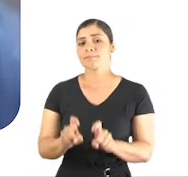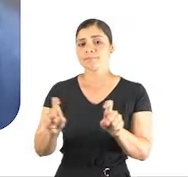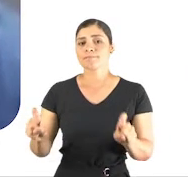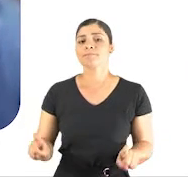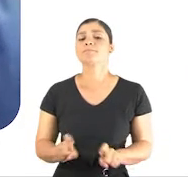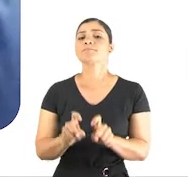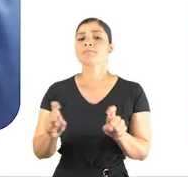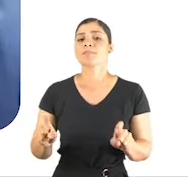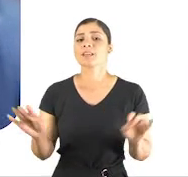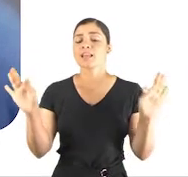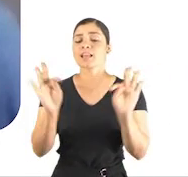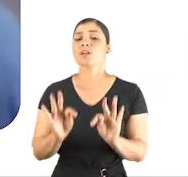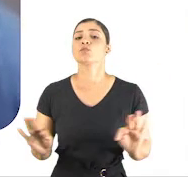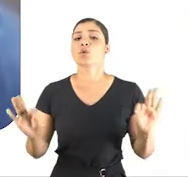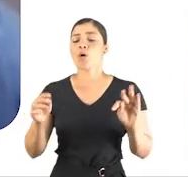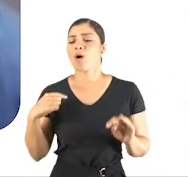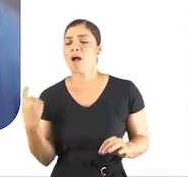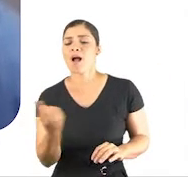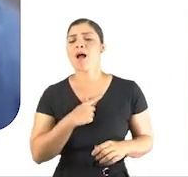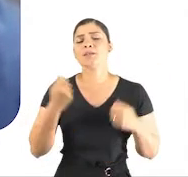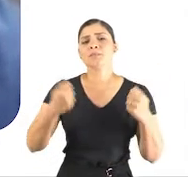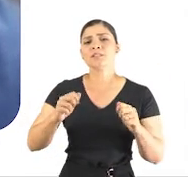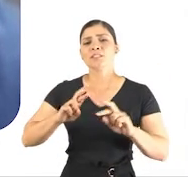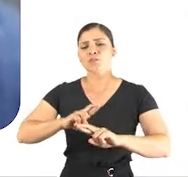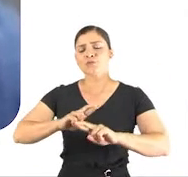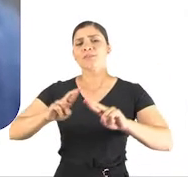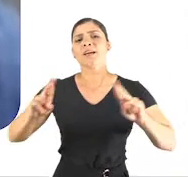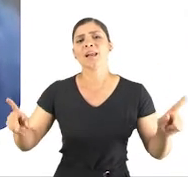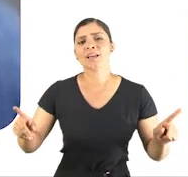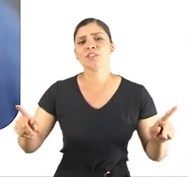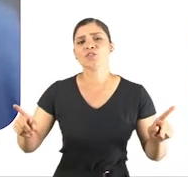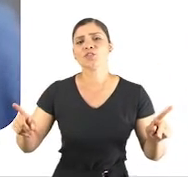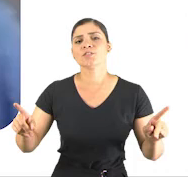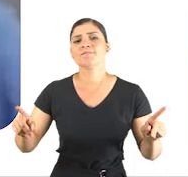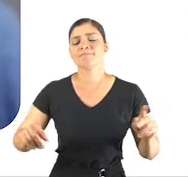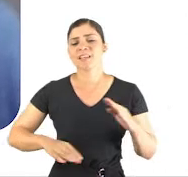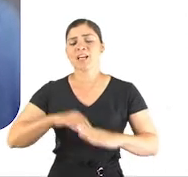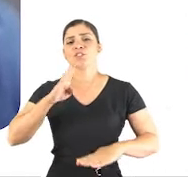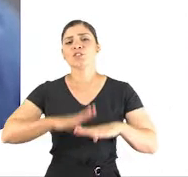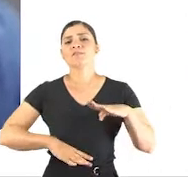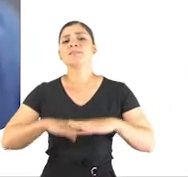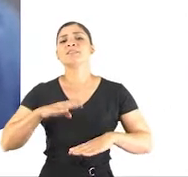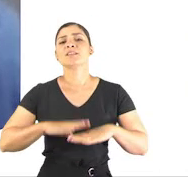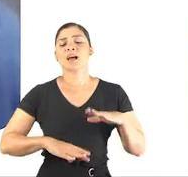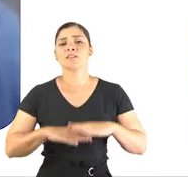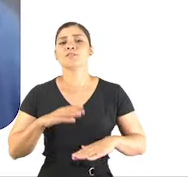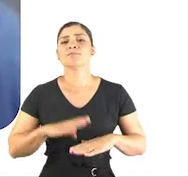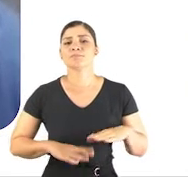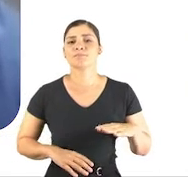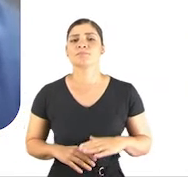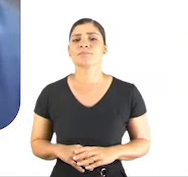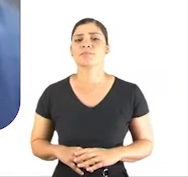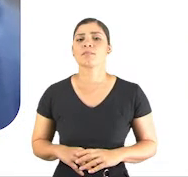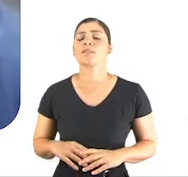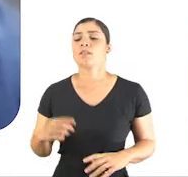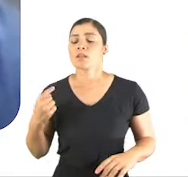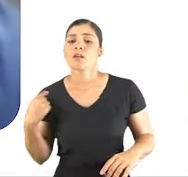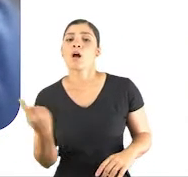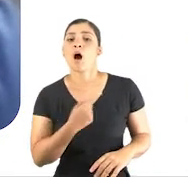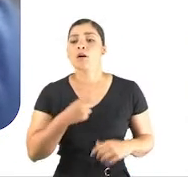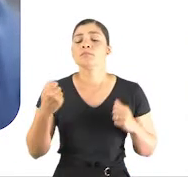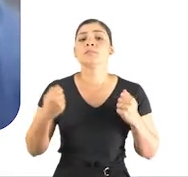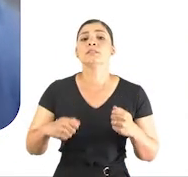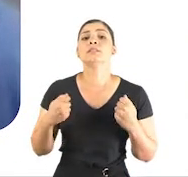Então precisamos de algo diferente para fazer essa atividade e otimizar ela para que a gente